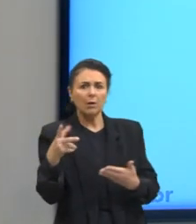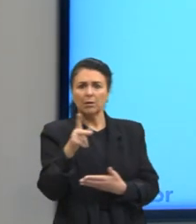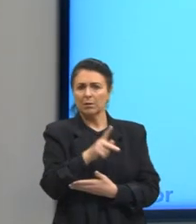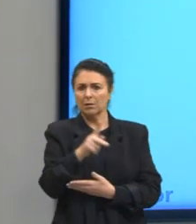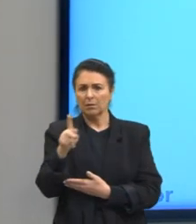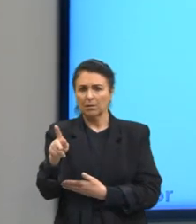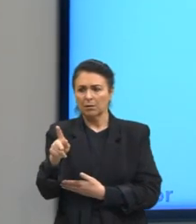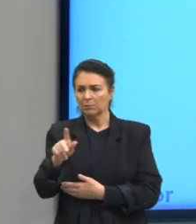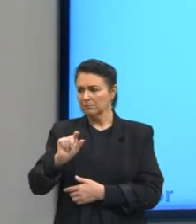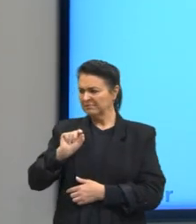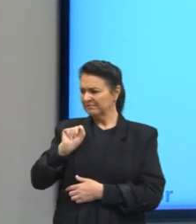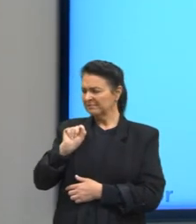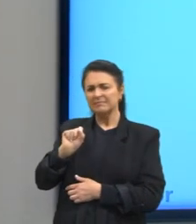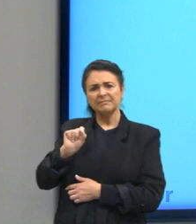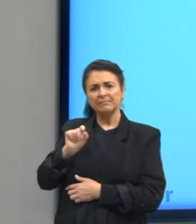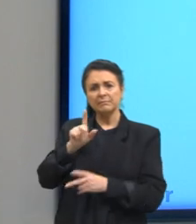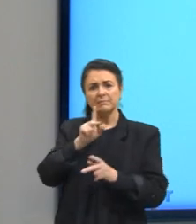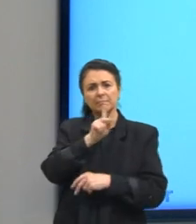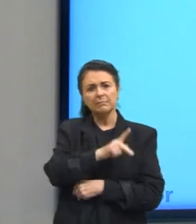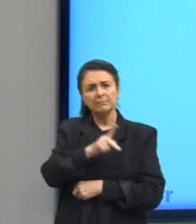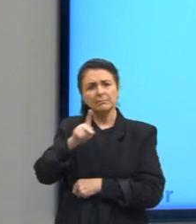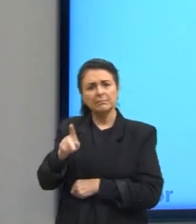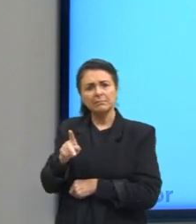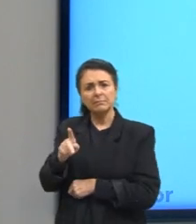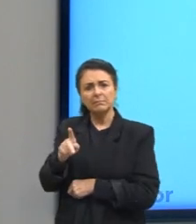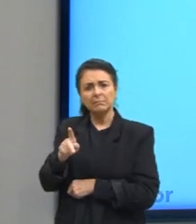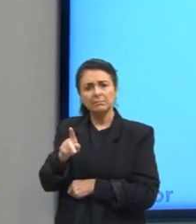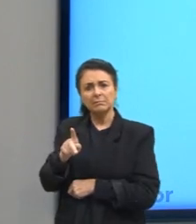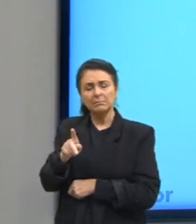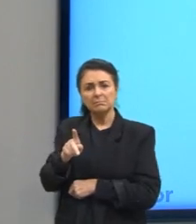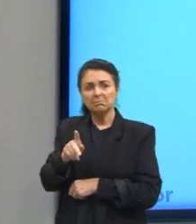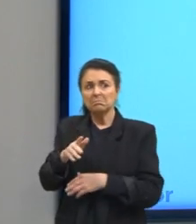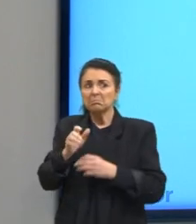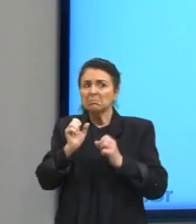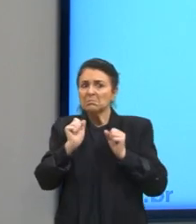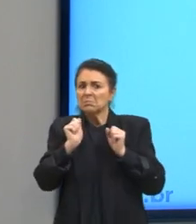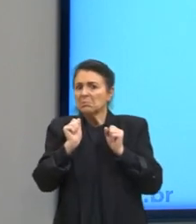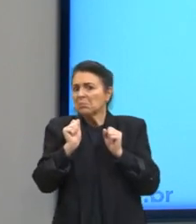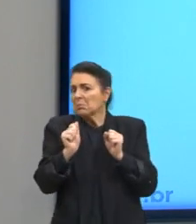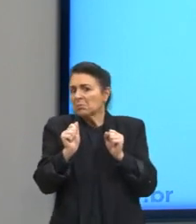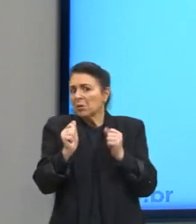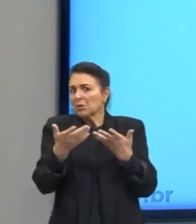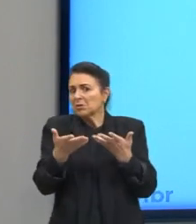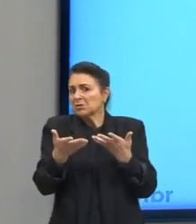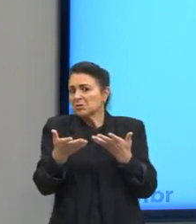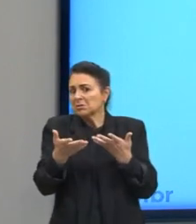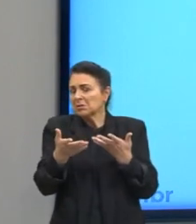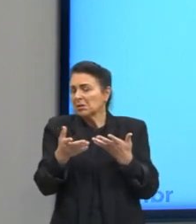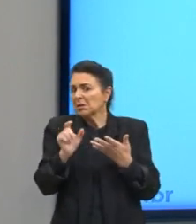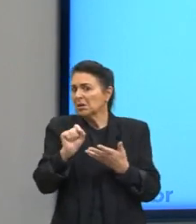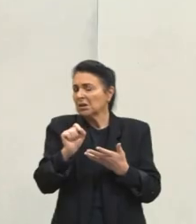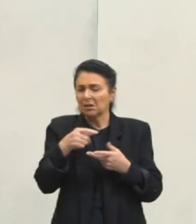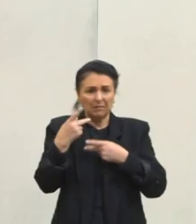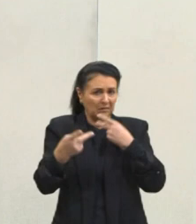quem é essa professora provavelmente provavelmente quem está falando viu que